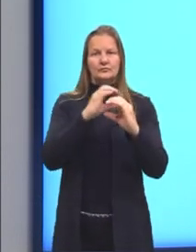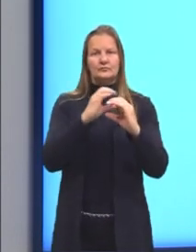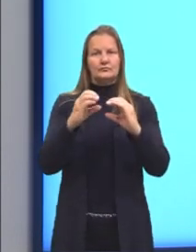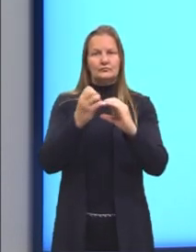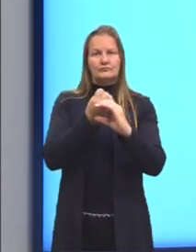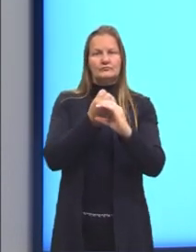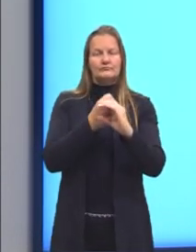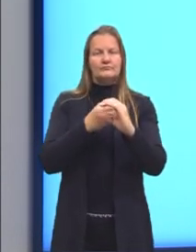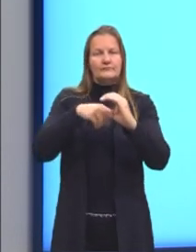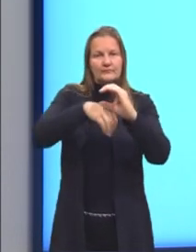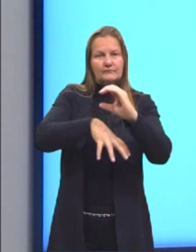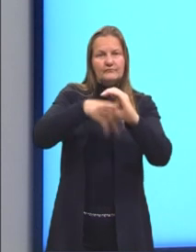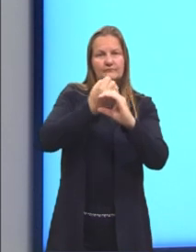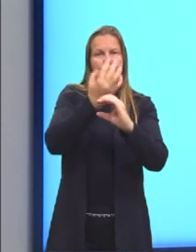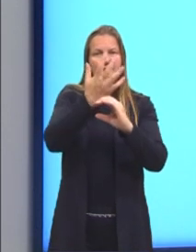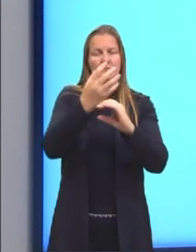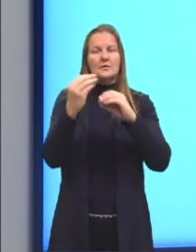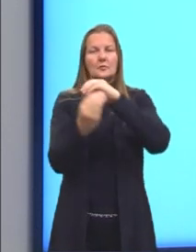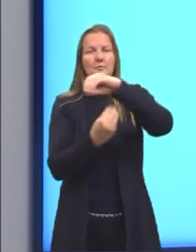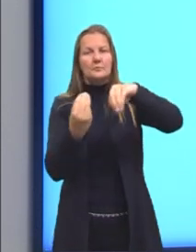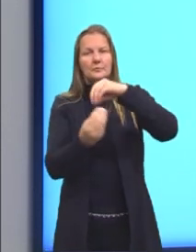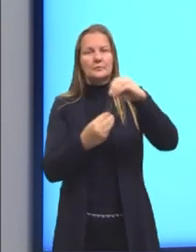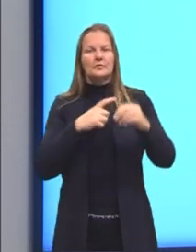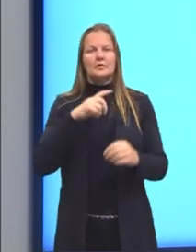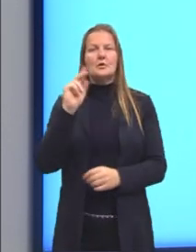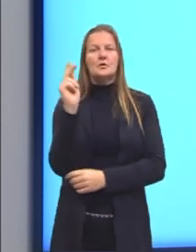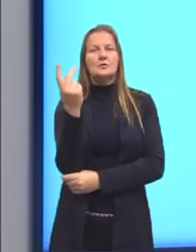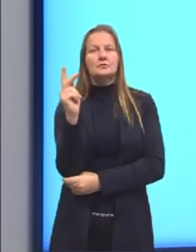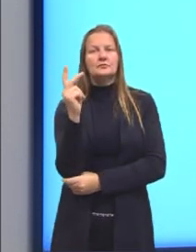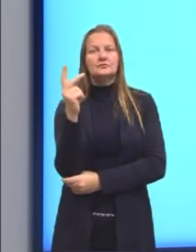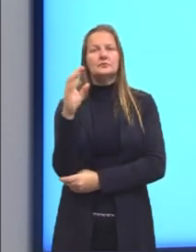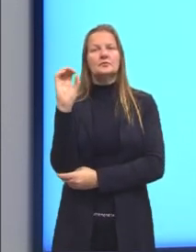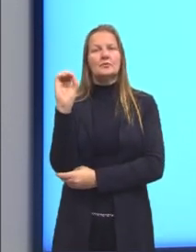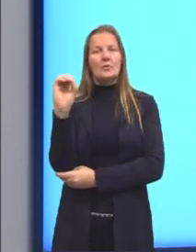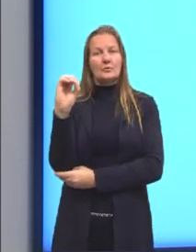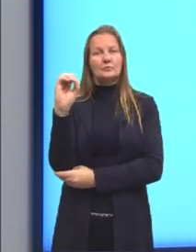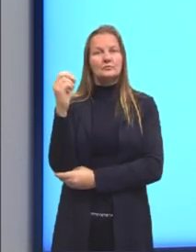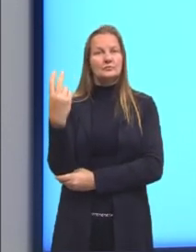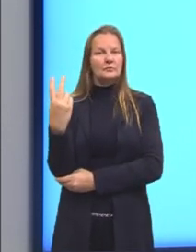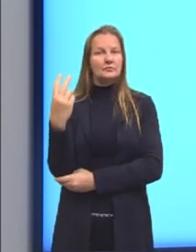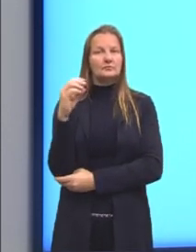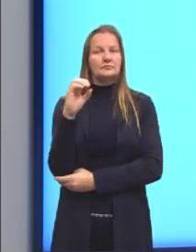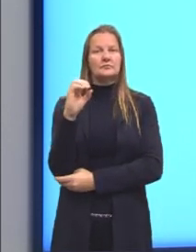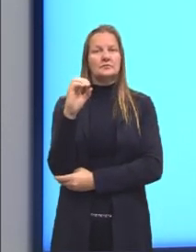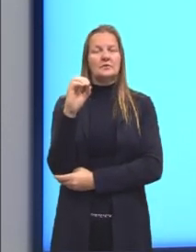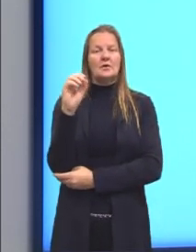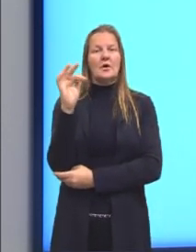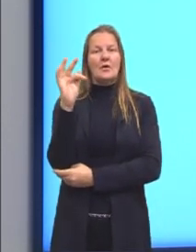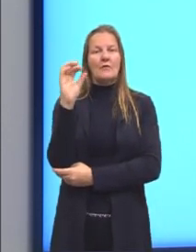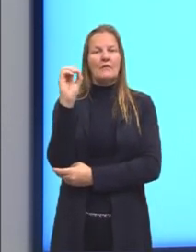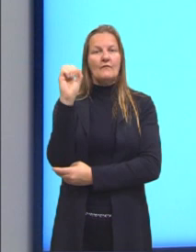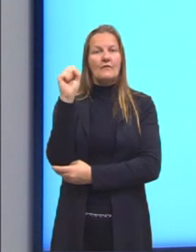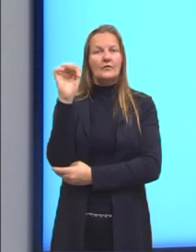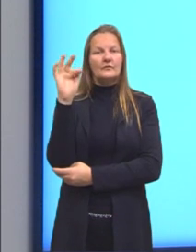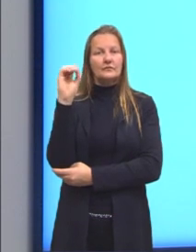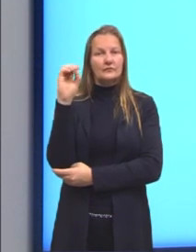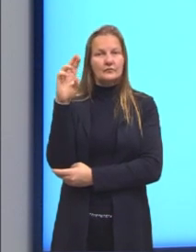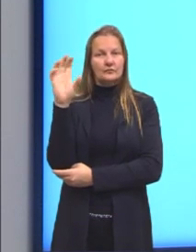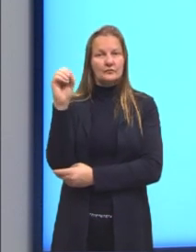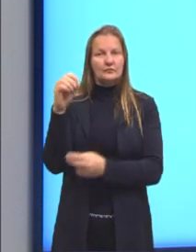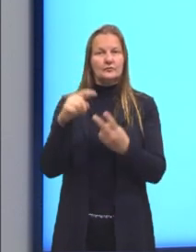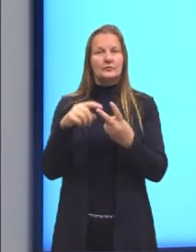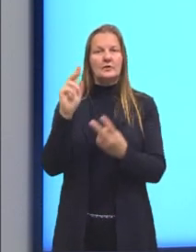carbônicas e outros elementos como O hidrogénio eo oxigênio o fósforo e os